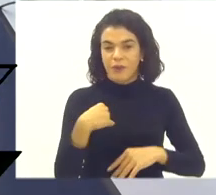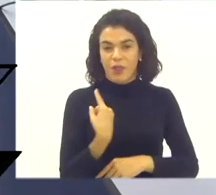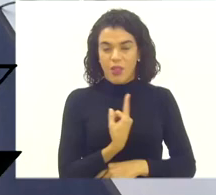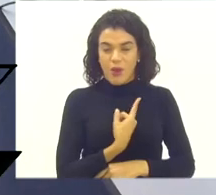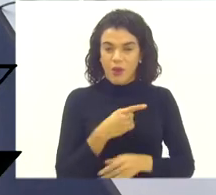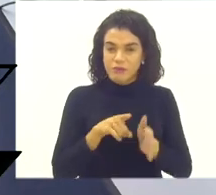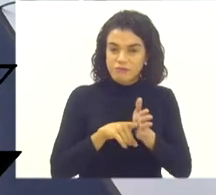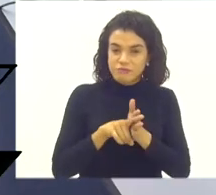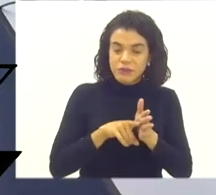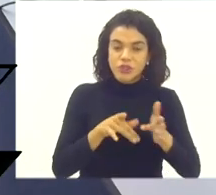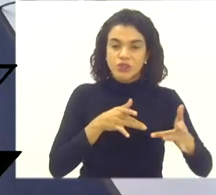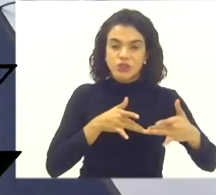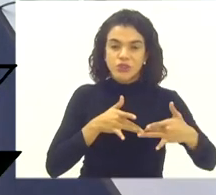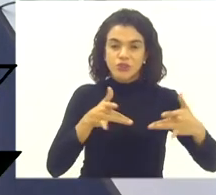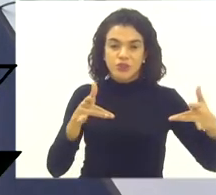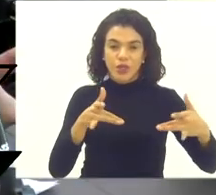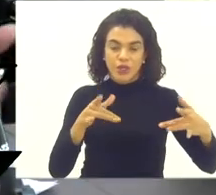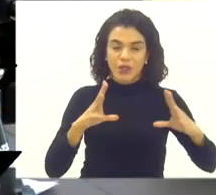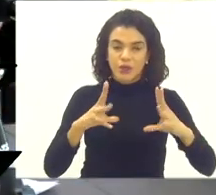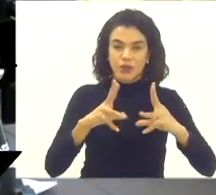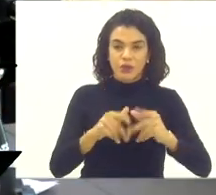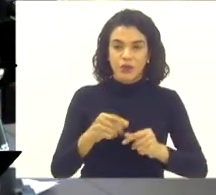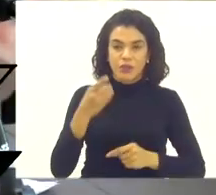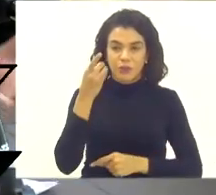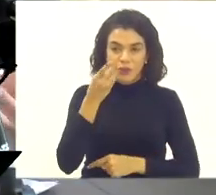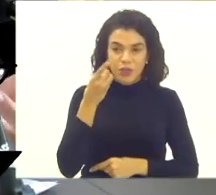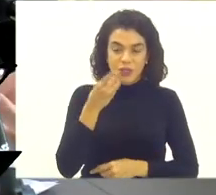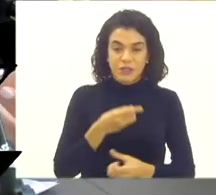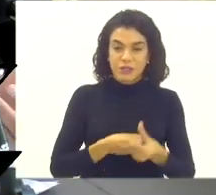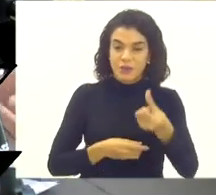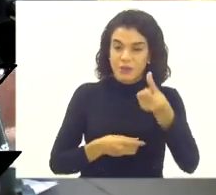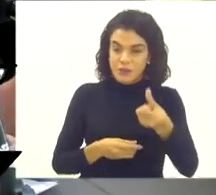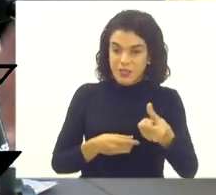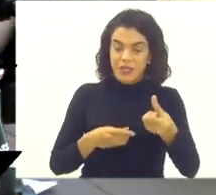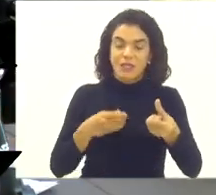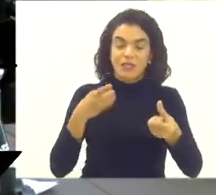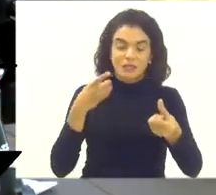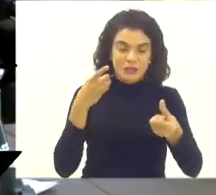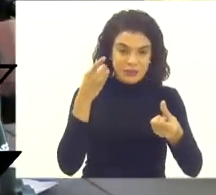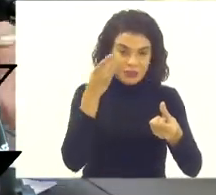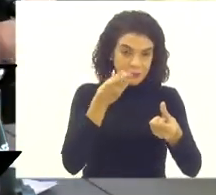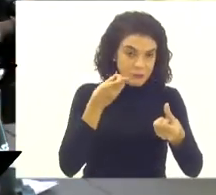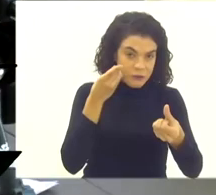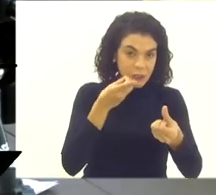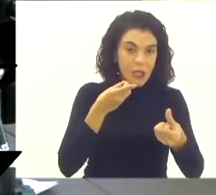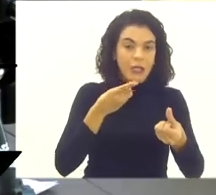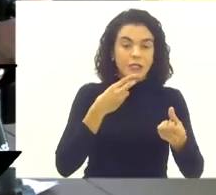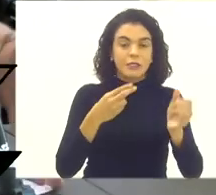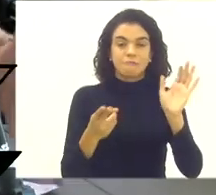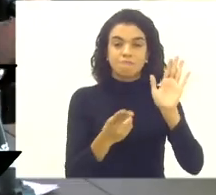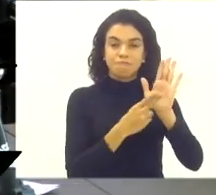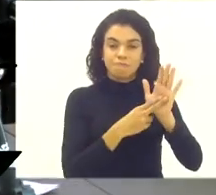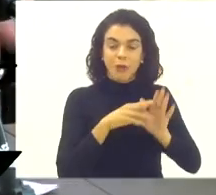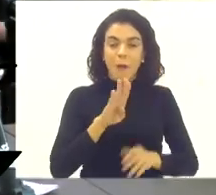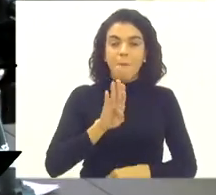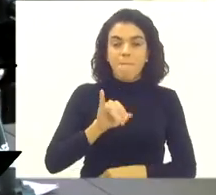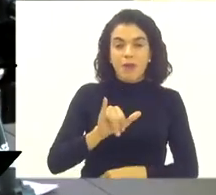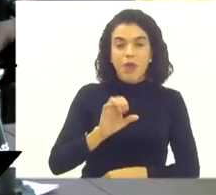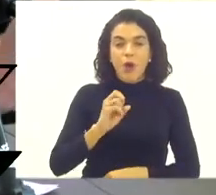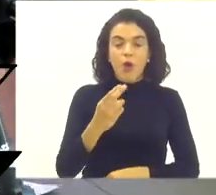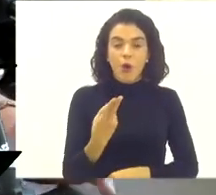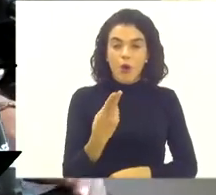da CP de solidariedade as nossas parlamentares são seis parlamentares né que se assumiram bissexuais ou trans